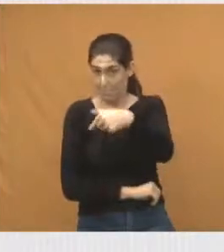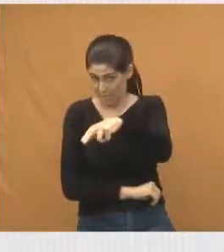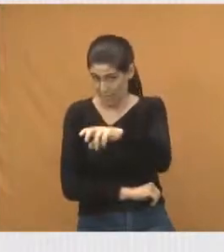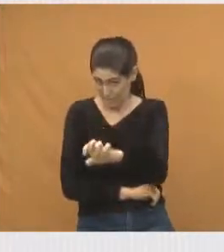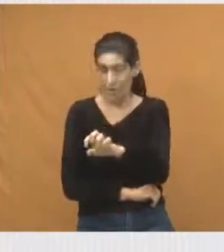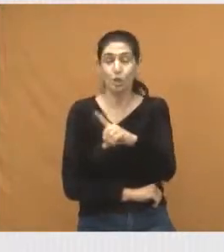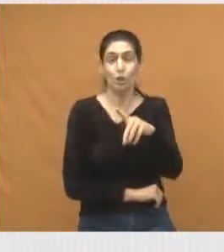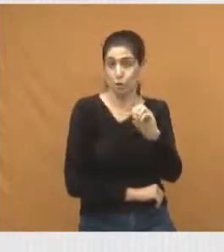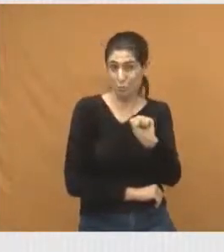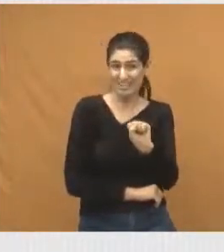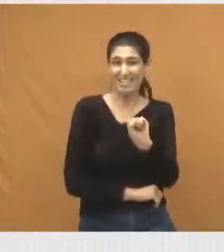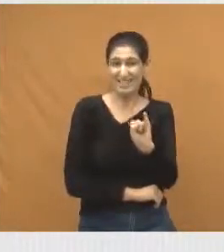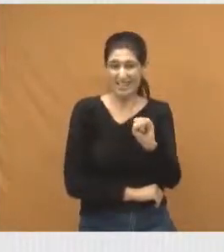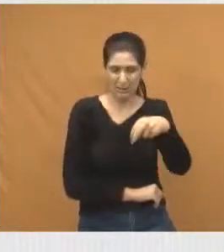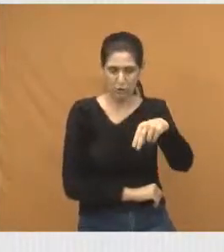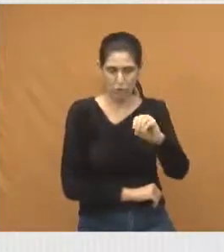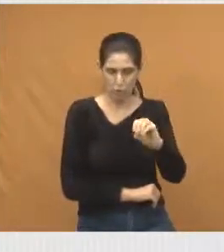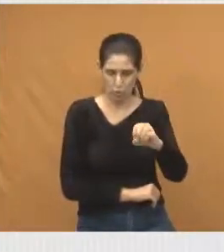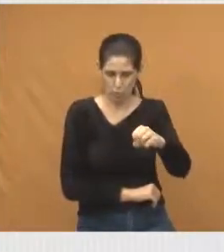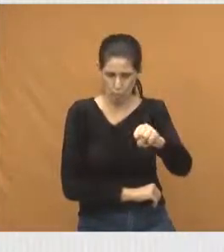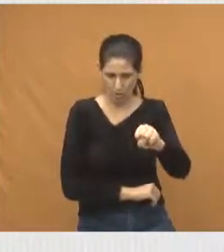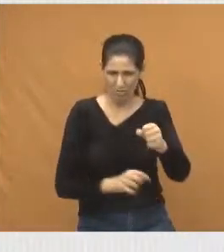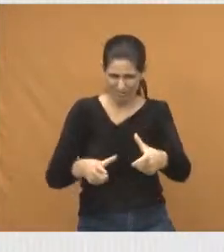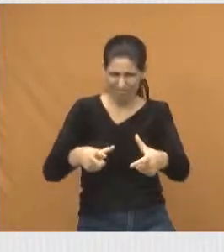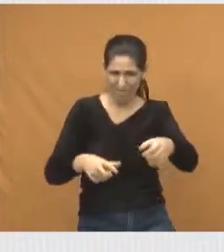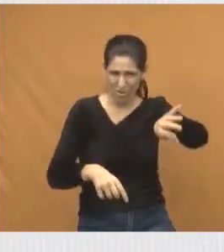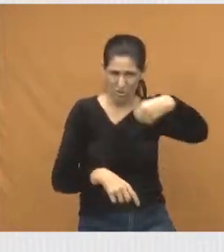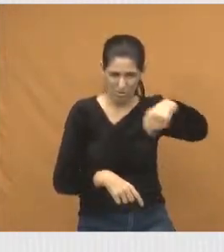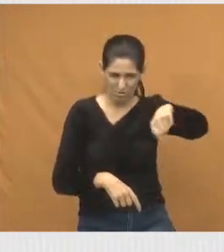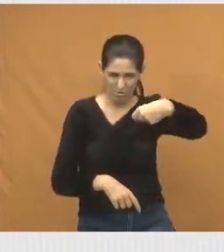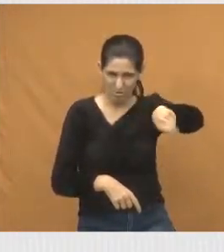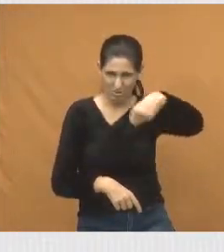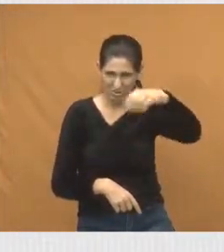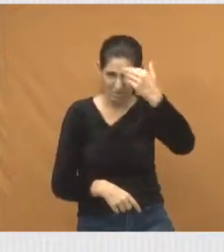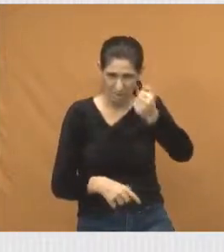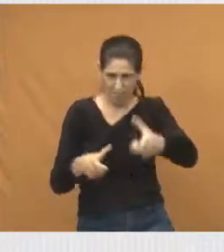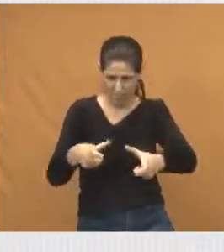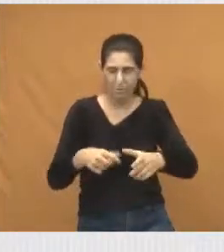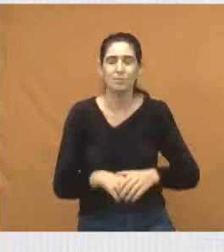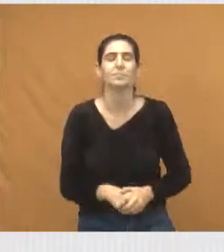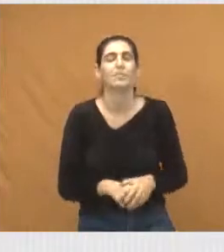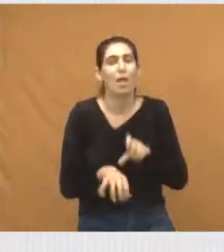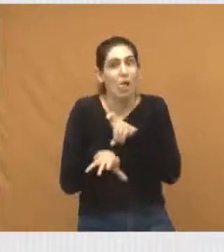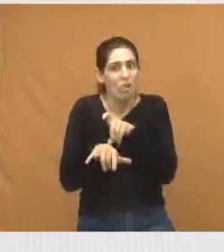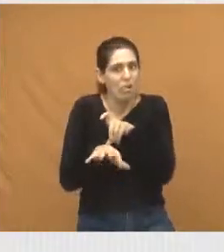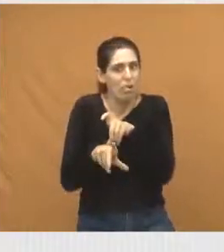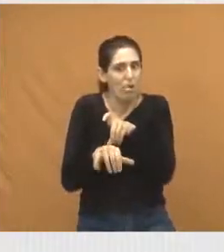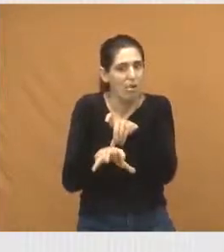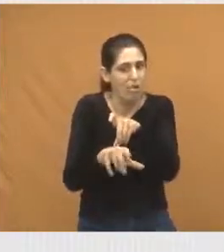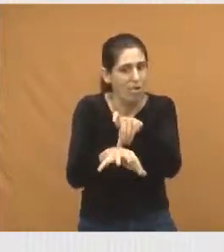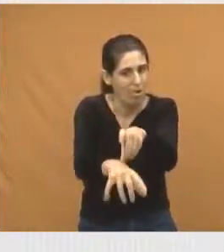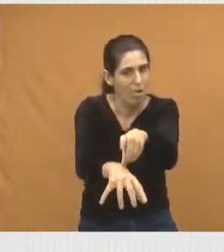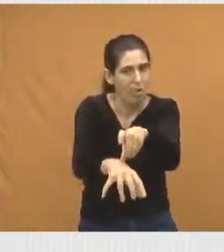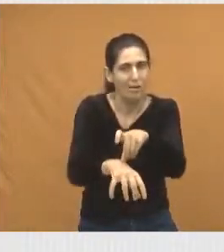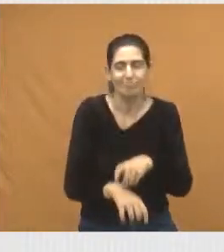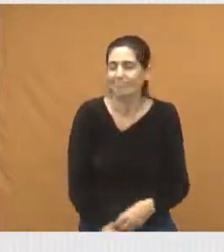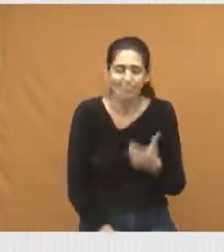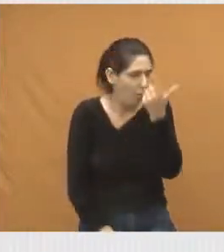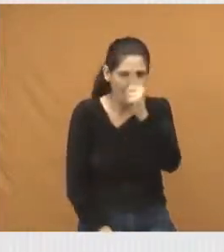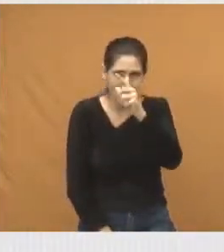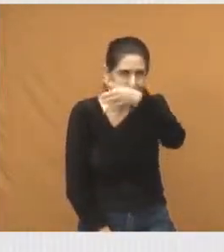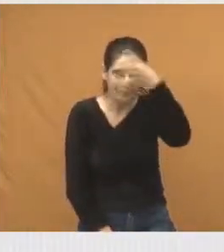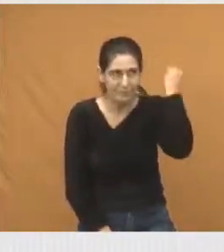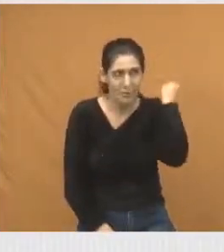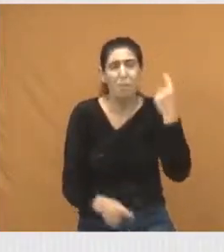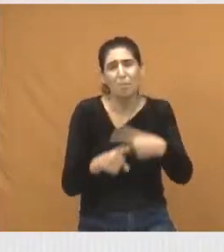vem aquele negócio do escorpião. A gente não consegue esquecer, porque eu visitei bastante o Parque dos Sinos. Eu sei